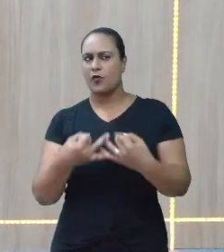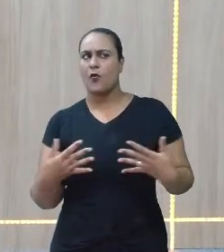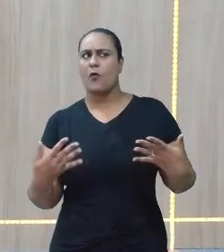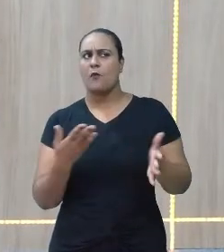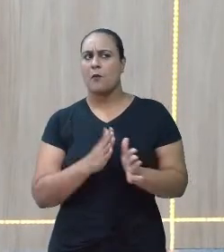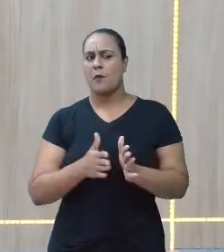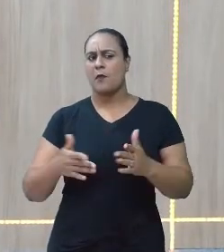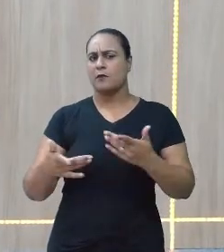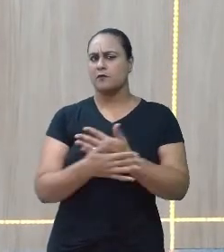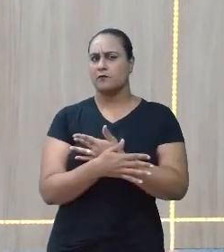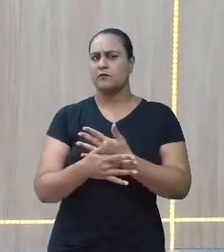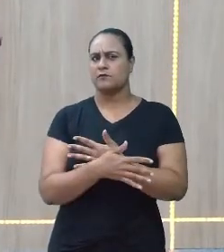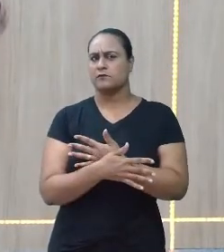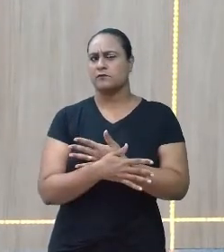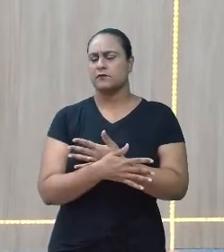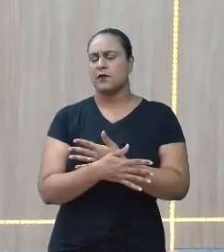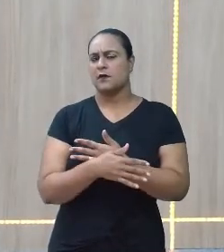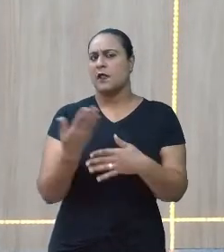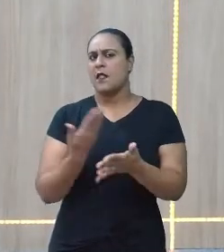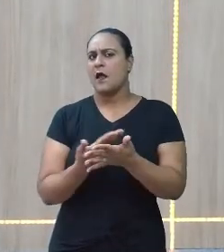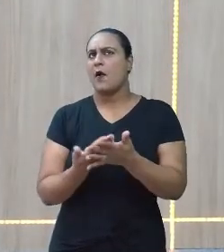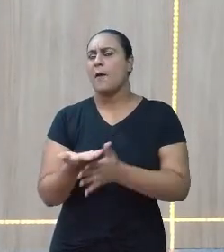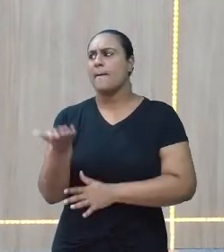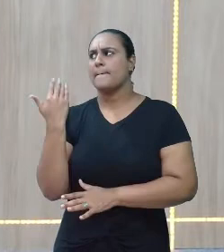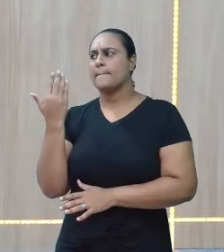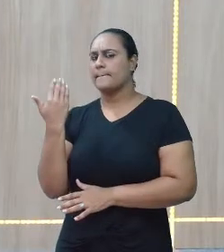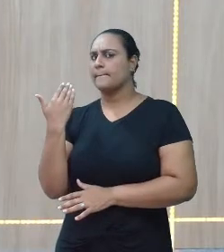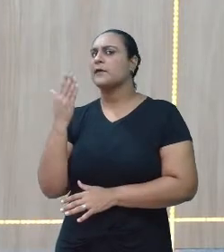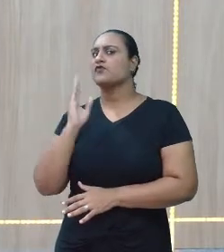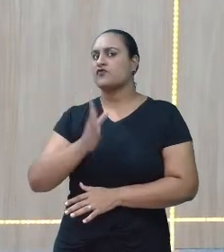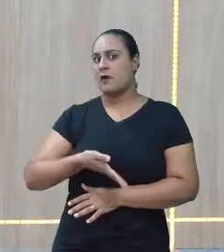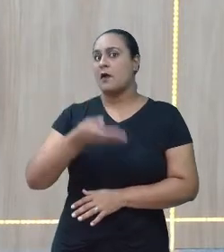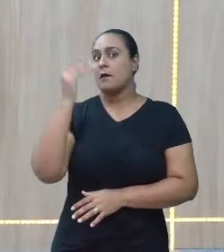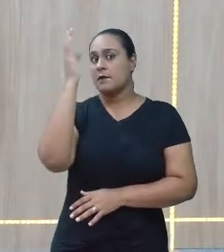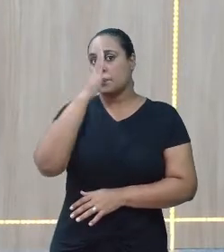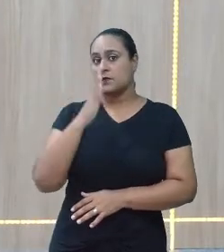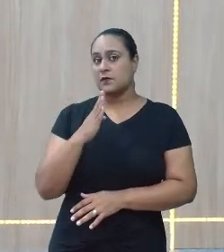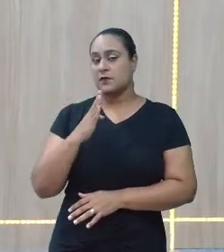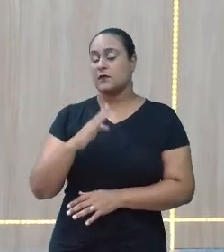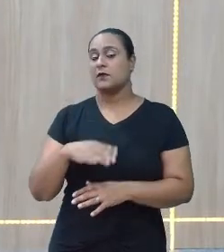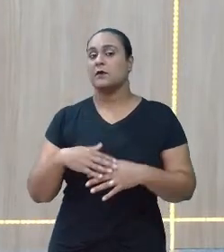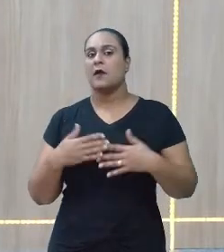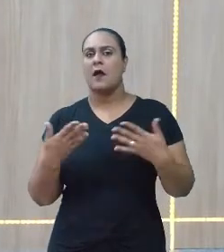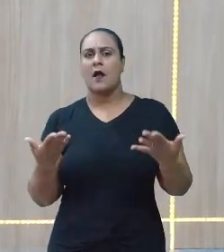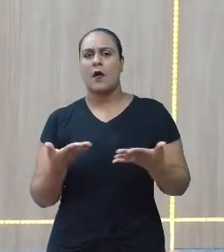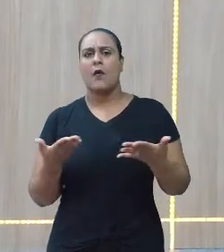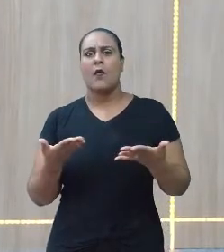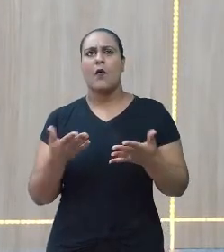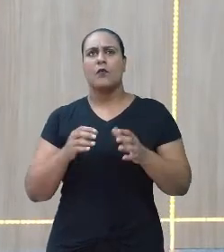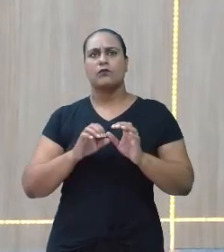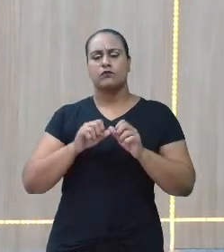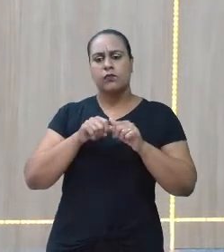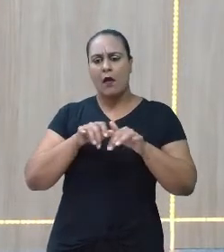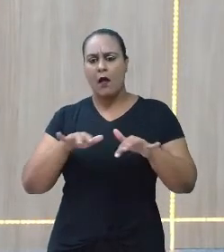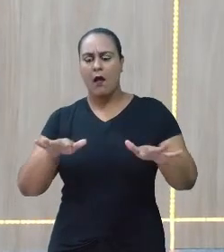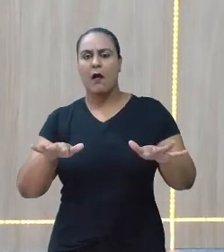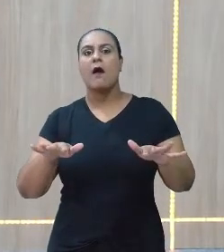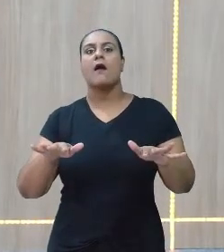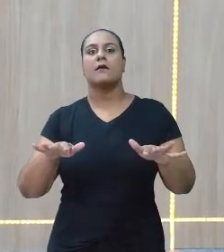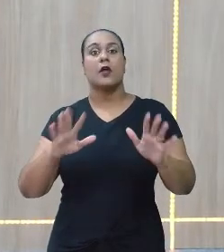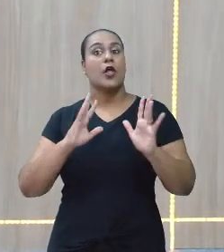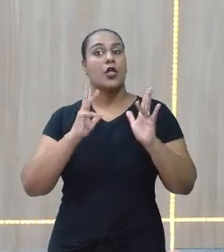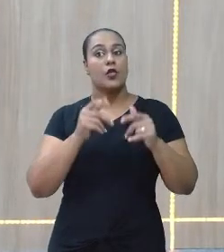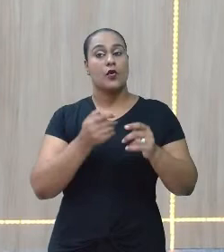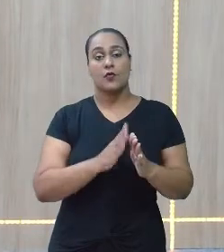você voltar lá nos nossos vídeos anteriores, quando falamos de urbanização brasileira, mas agora a gente vai falar uma coisa mais ampla, né, de todo o processo de